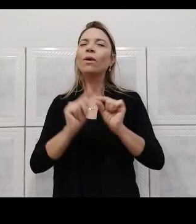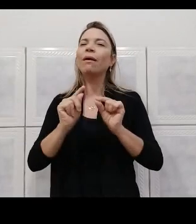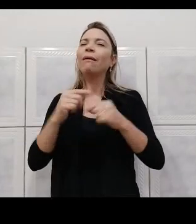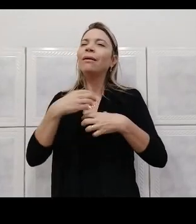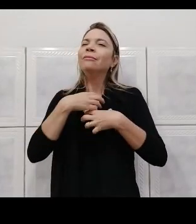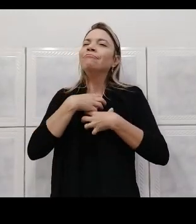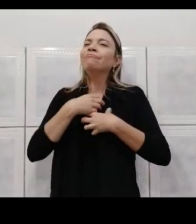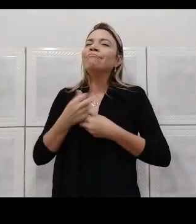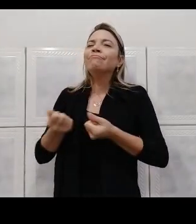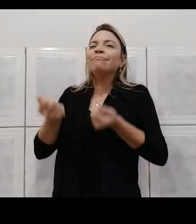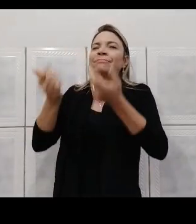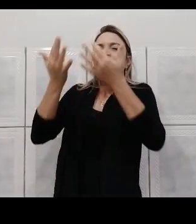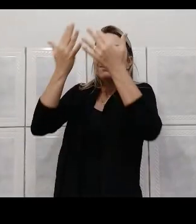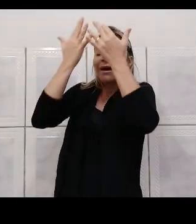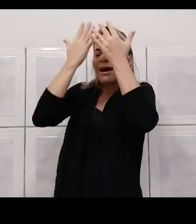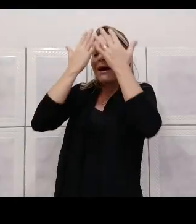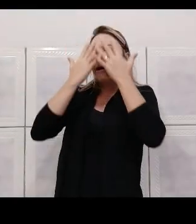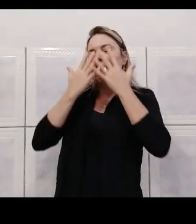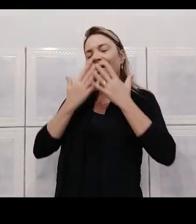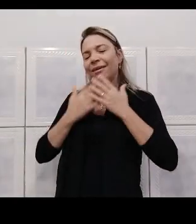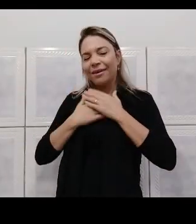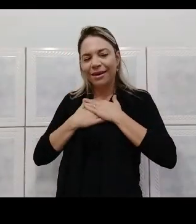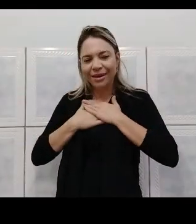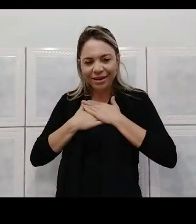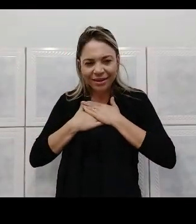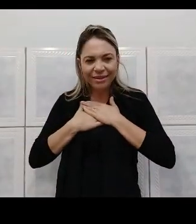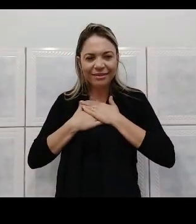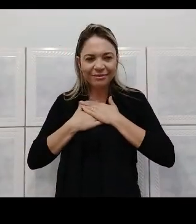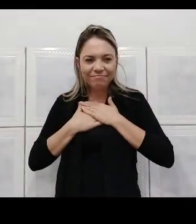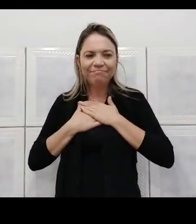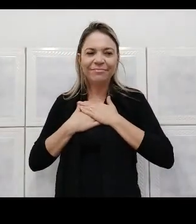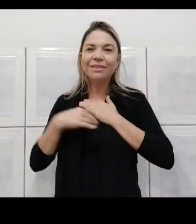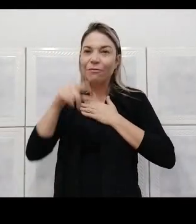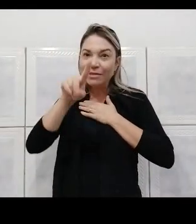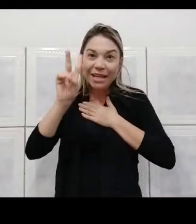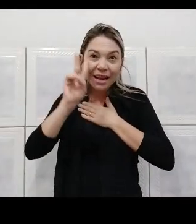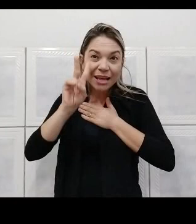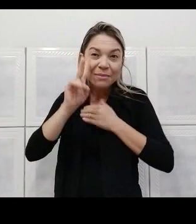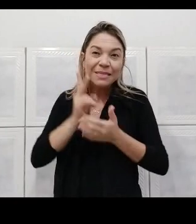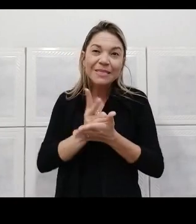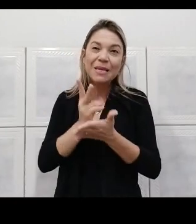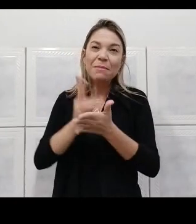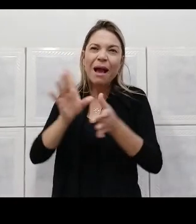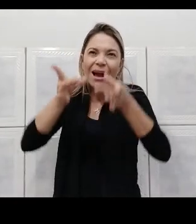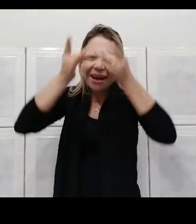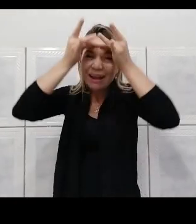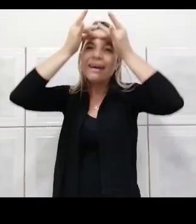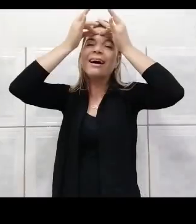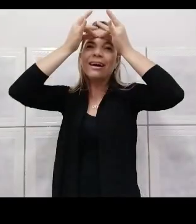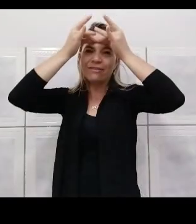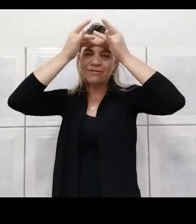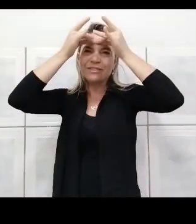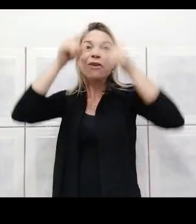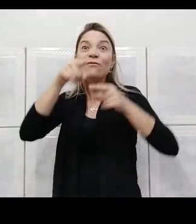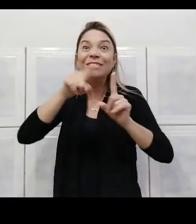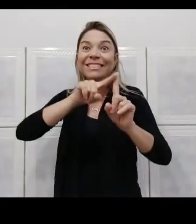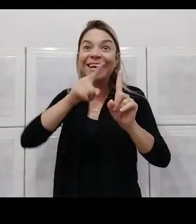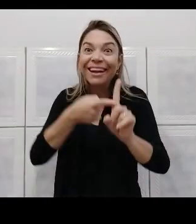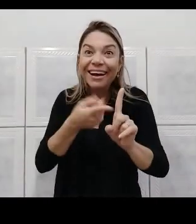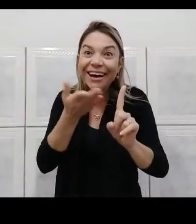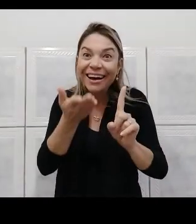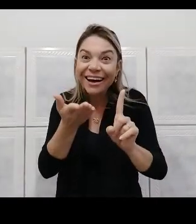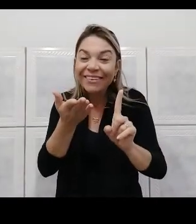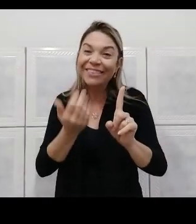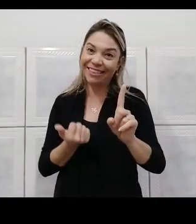da parte do Criador. Lembre-se disso, minha irmã. Lembre-se disso, você que é mãe, você que está grávida, você que já